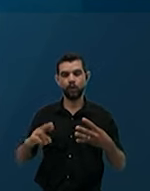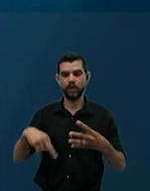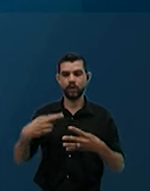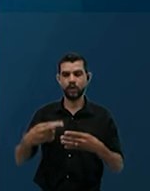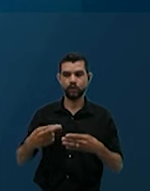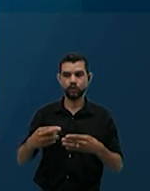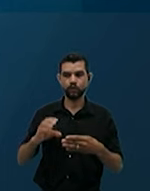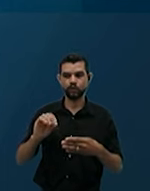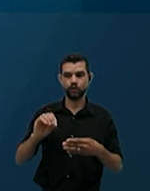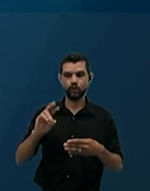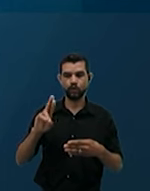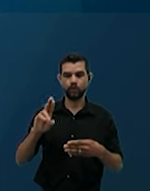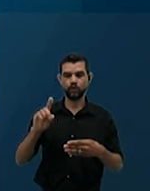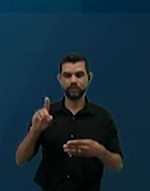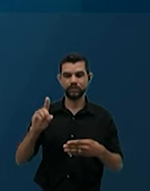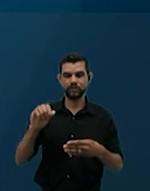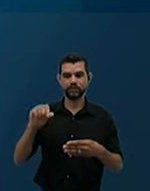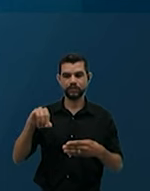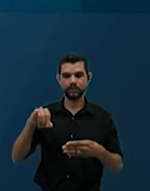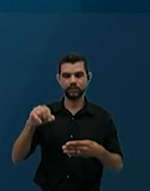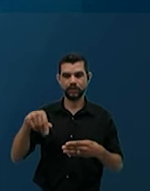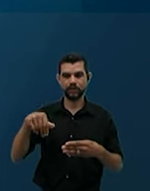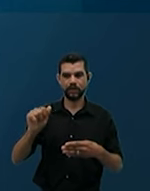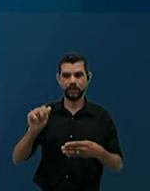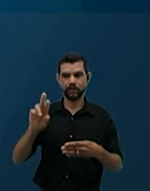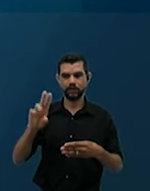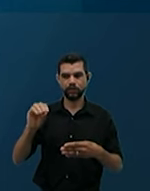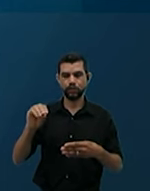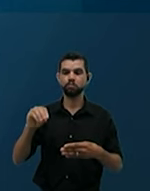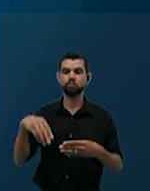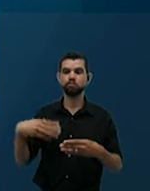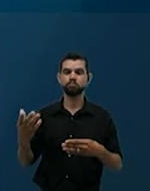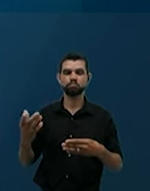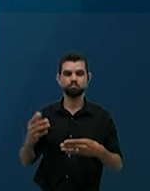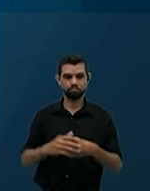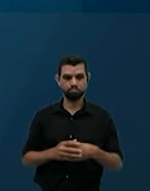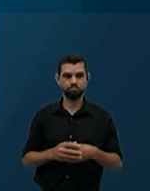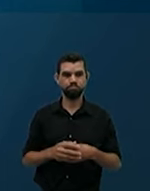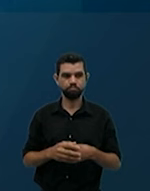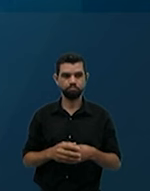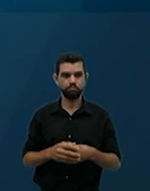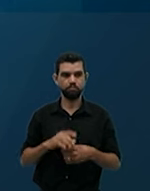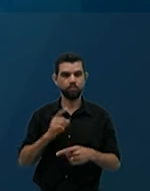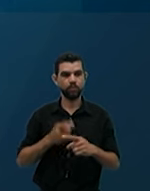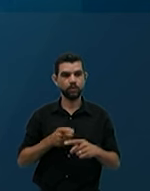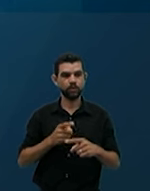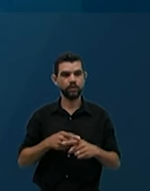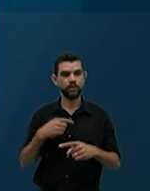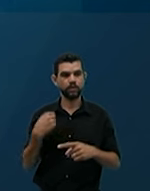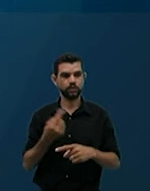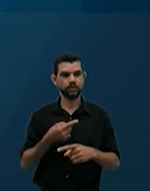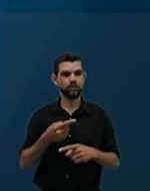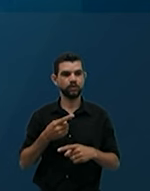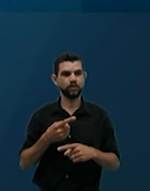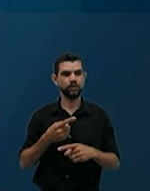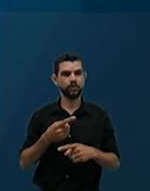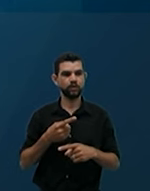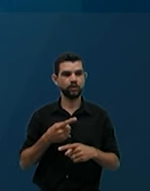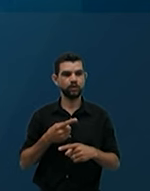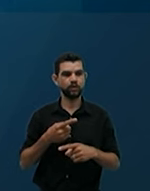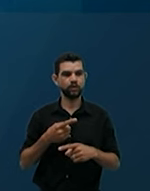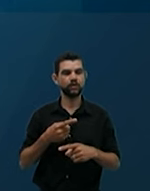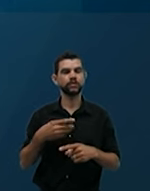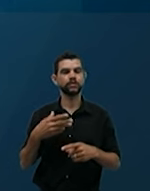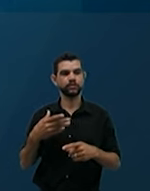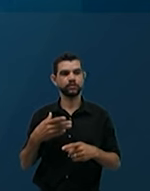recursal. Daqui para frente, ninguém mais vai ter essa desculpa. Porque aqui nós estamos definindo claramente que, neste caso, aceitamos